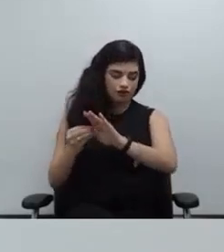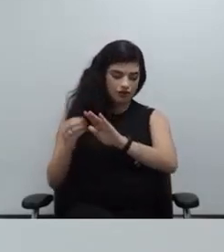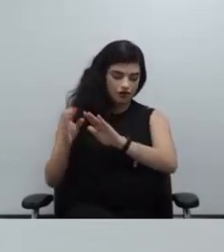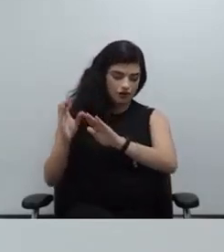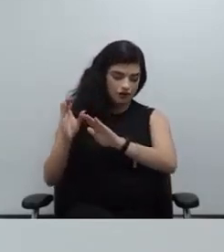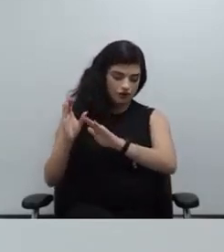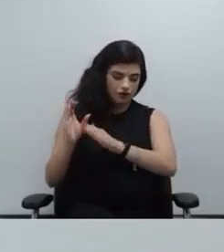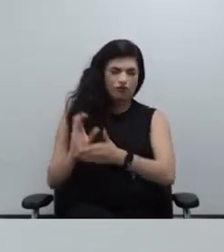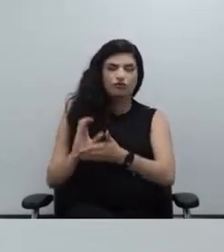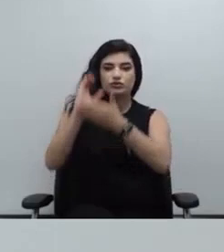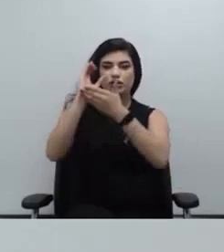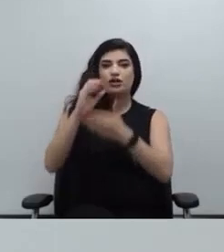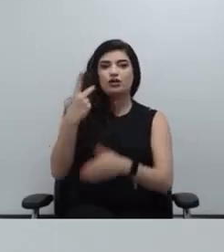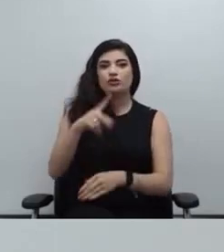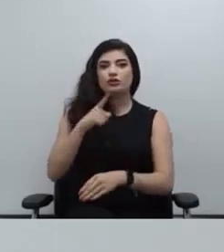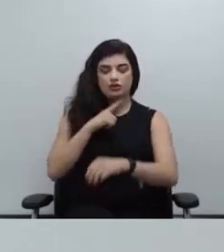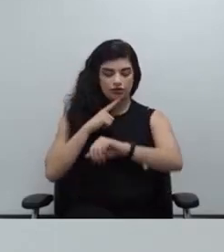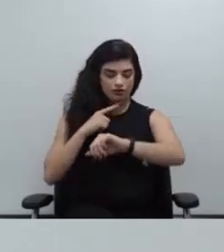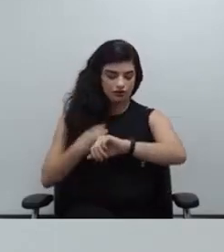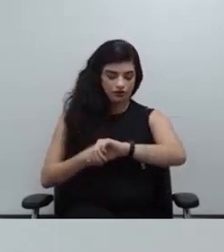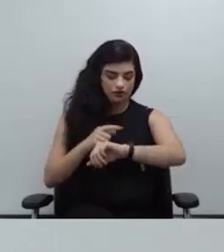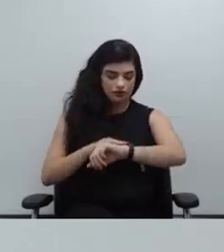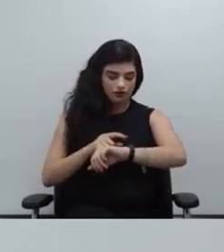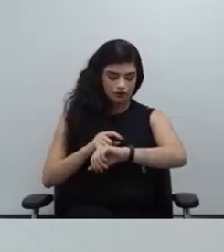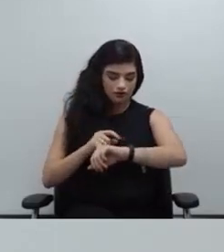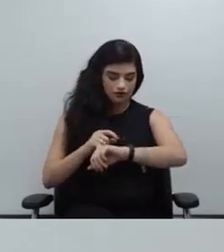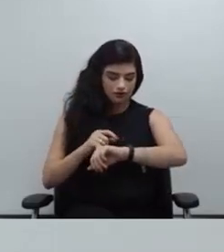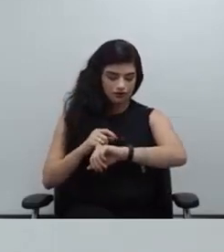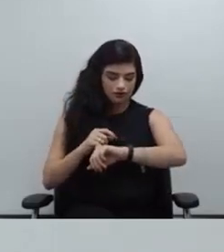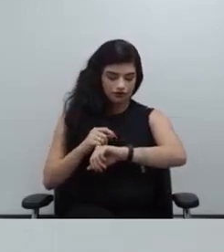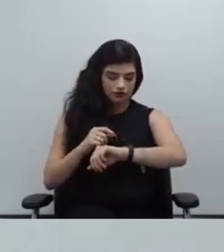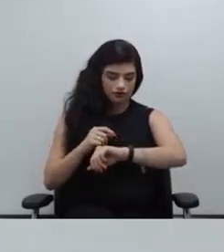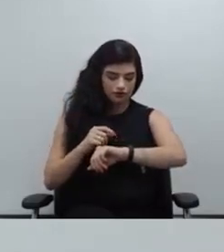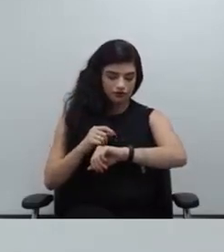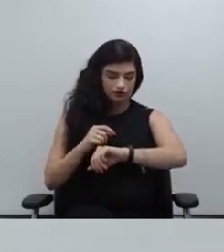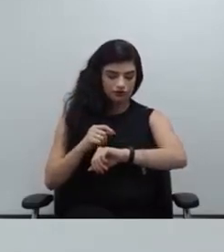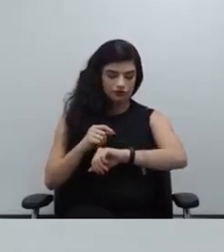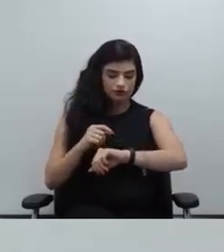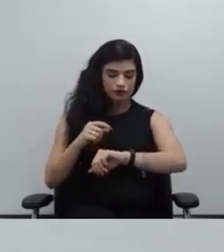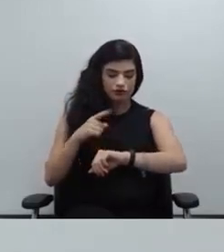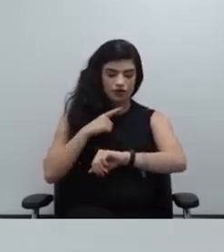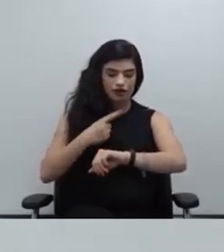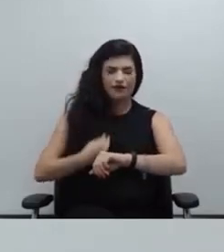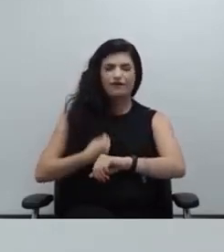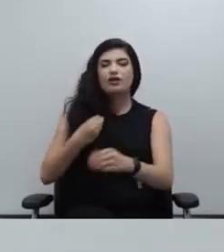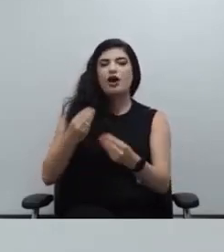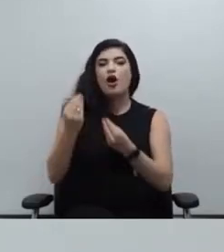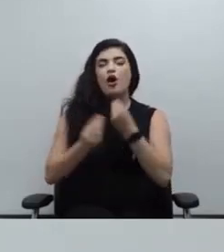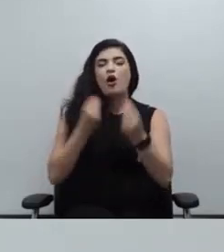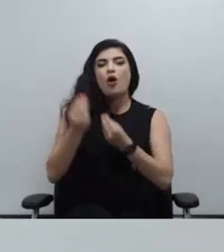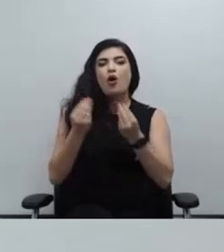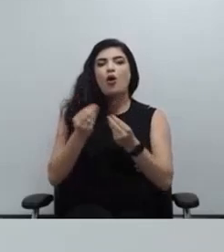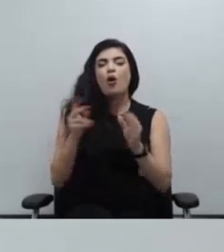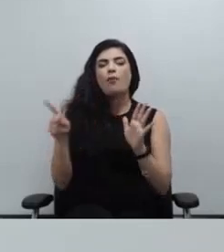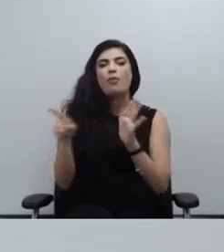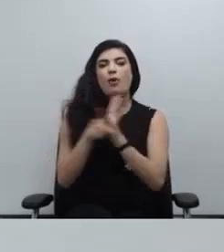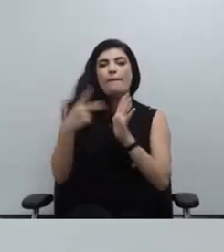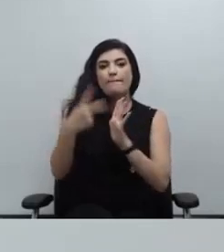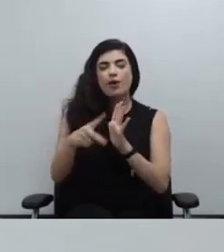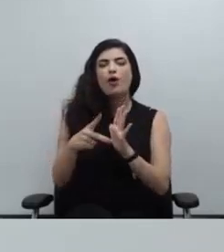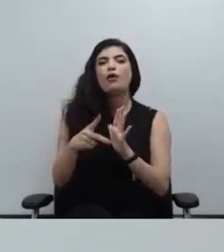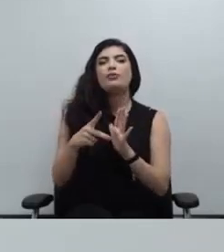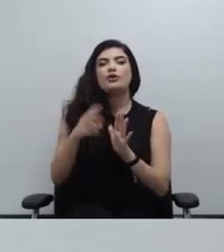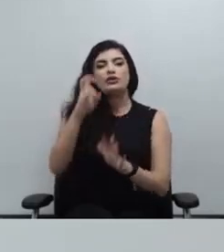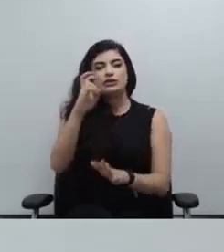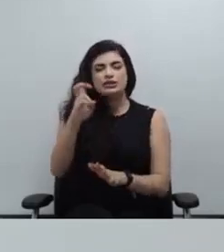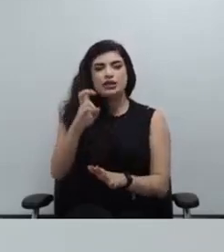eleitos. 3. Limitação temporal do momento aberto. 4. Fixação de prazo de tolerância máximo para o atraso de sessões ordinárias.